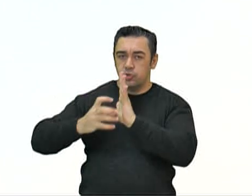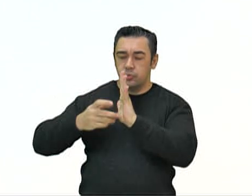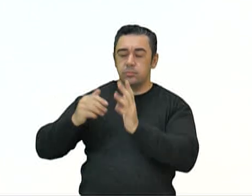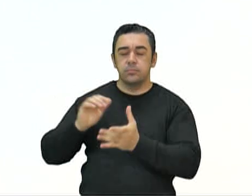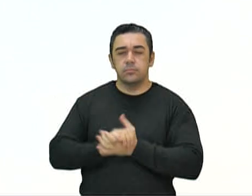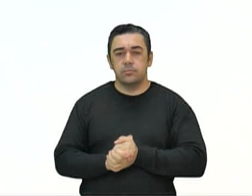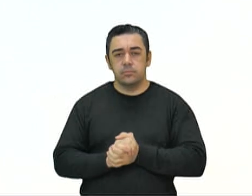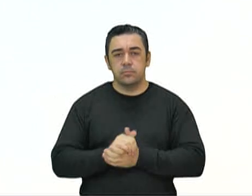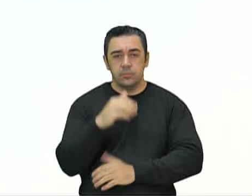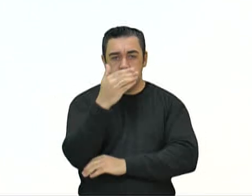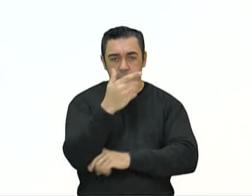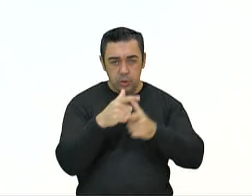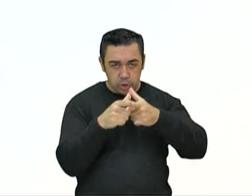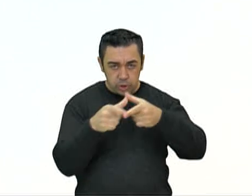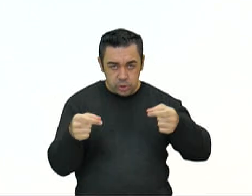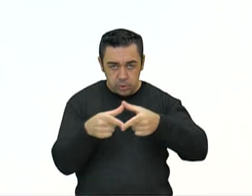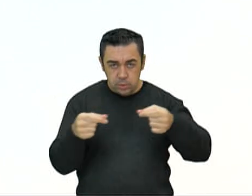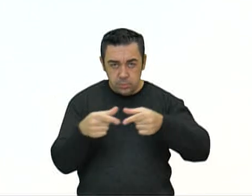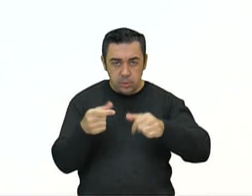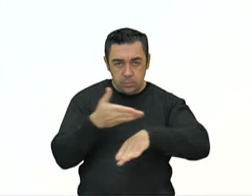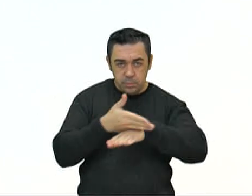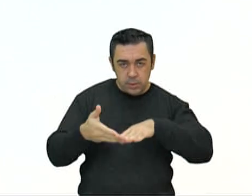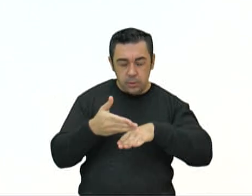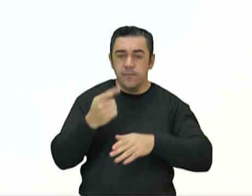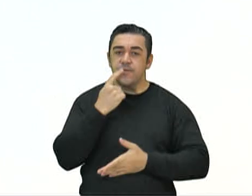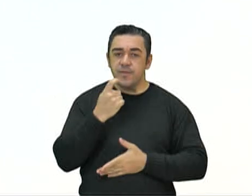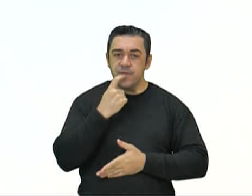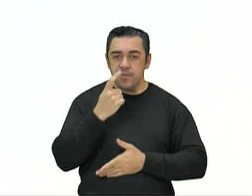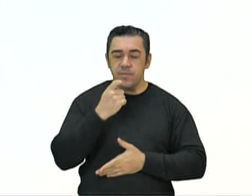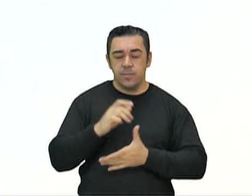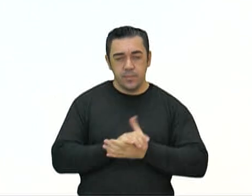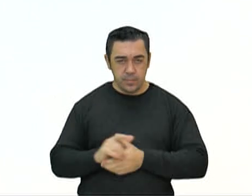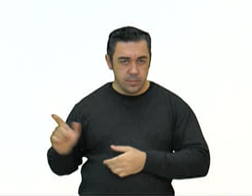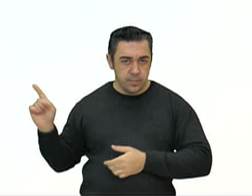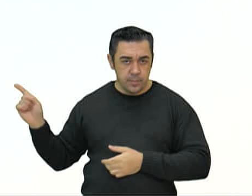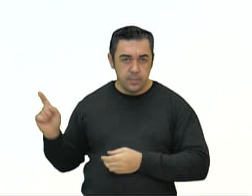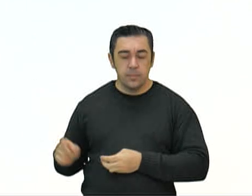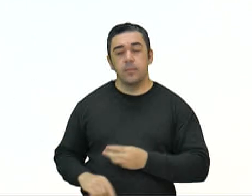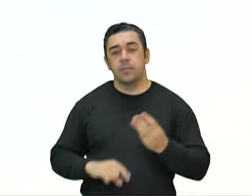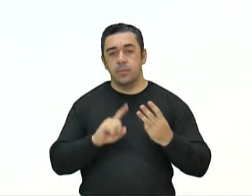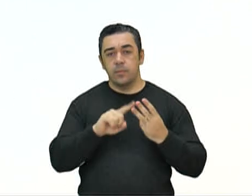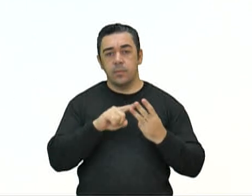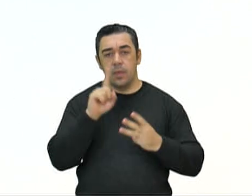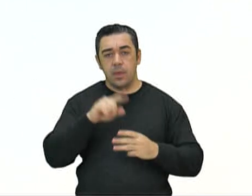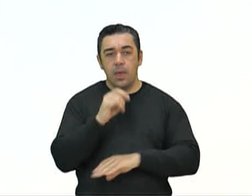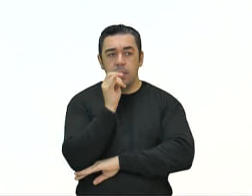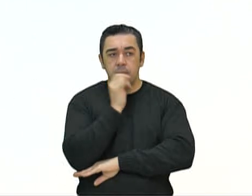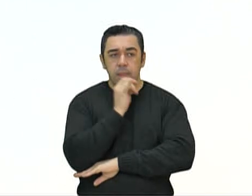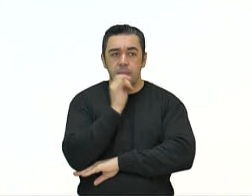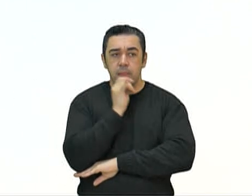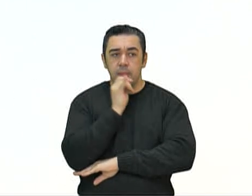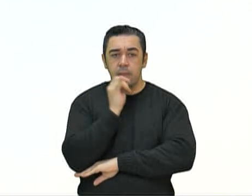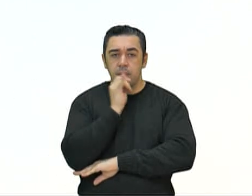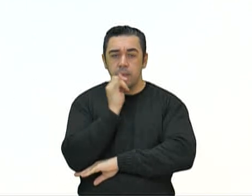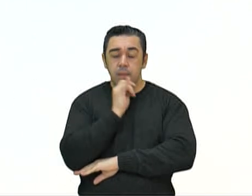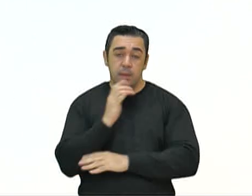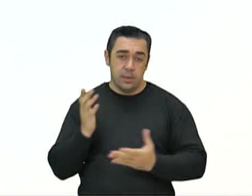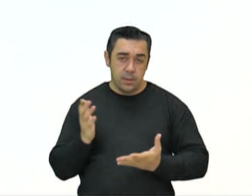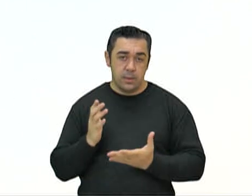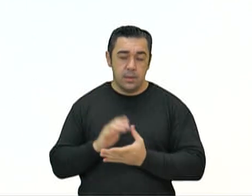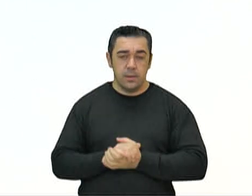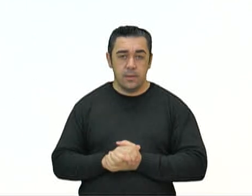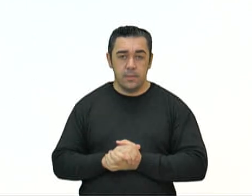a bandeira do Japão, branca, com o círculo vermelho, e a bandeira da Itália, aqui então. Então você